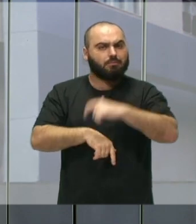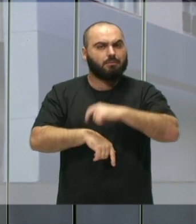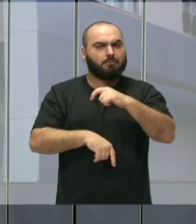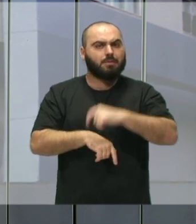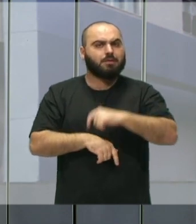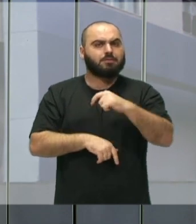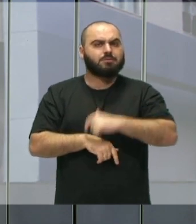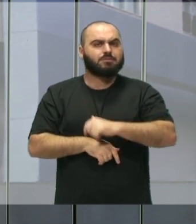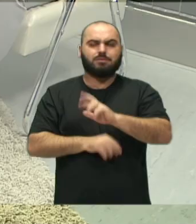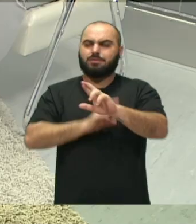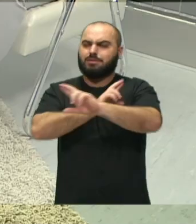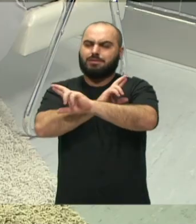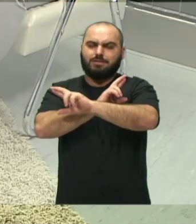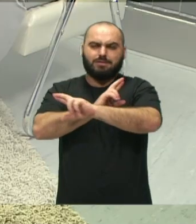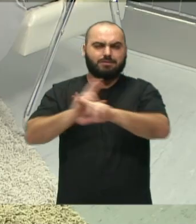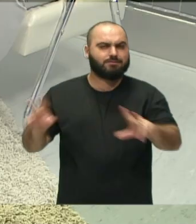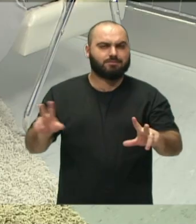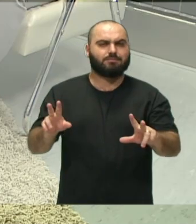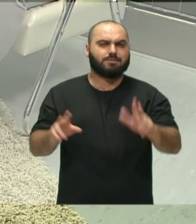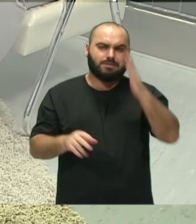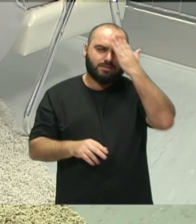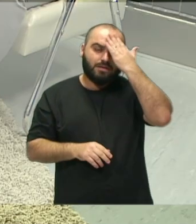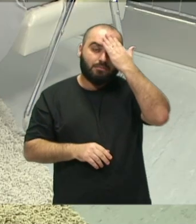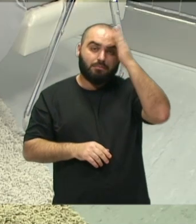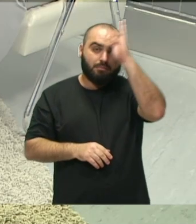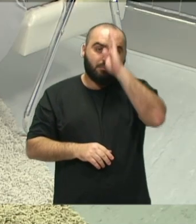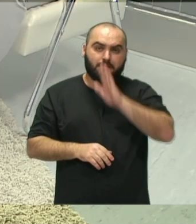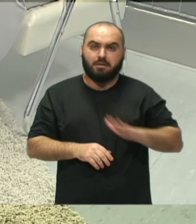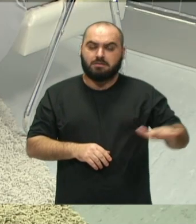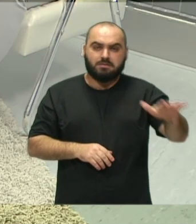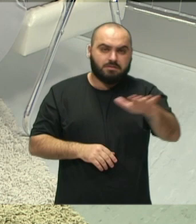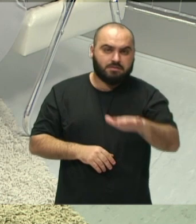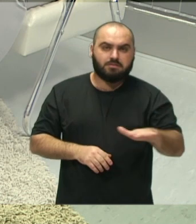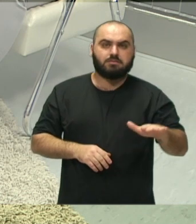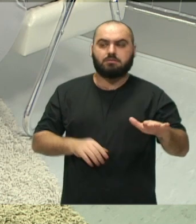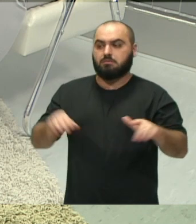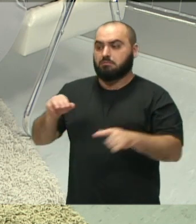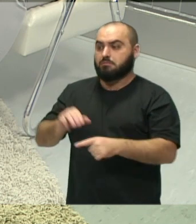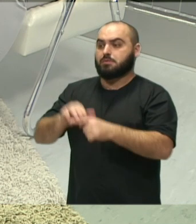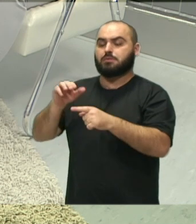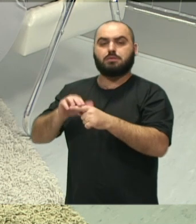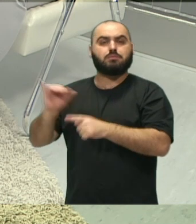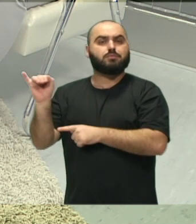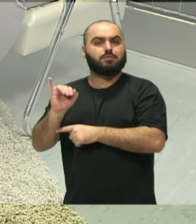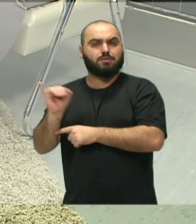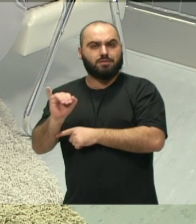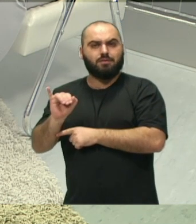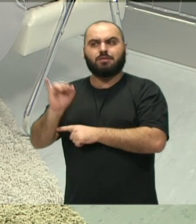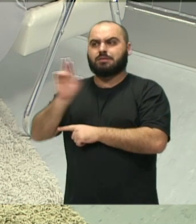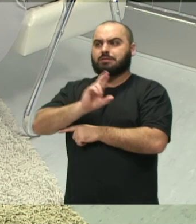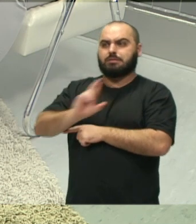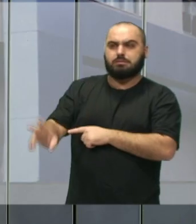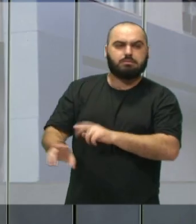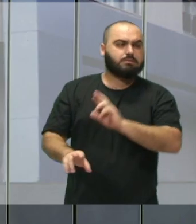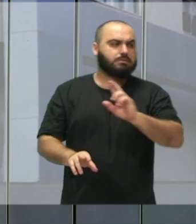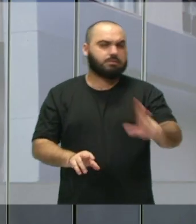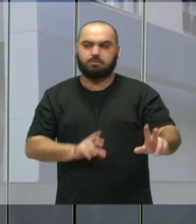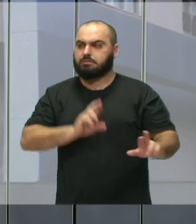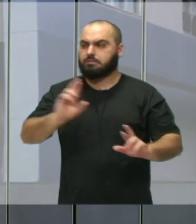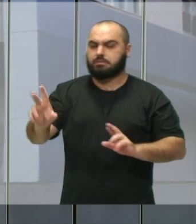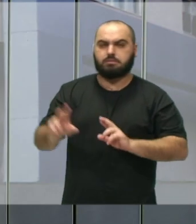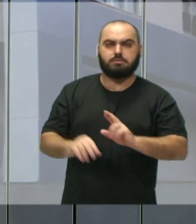nunca antes vista, tanto no Brasil como aqui, bem dizer, do nosso município, aqui de Itajaí, e